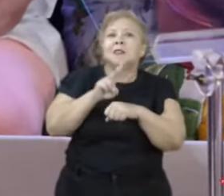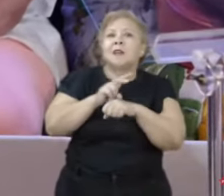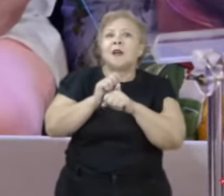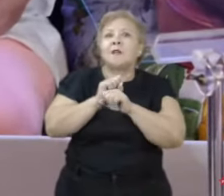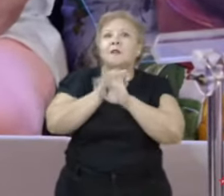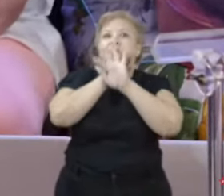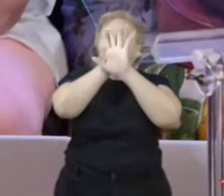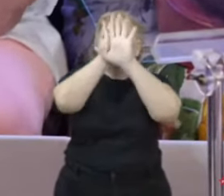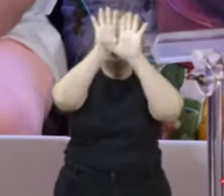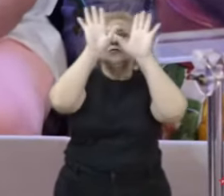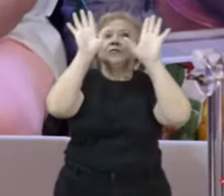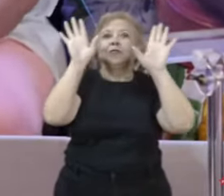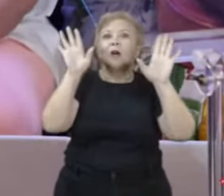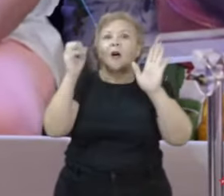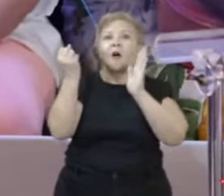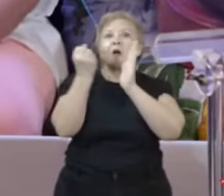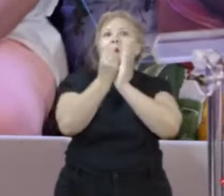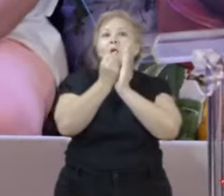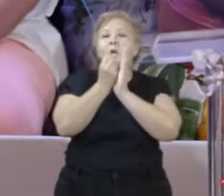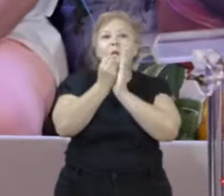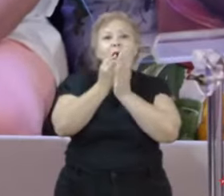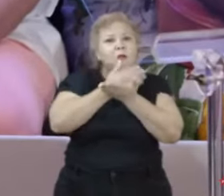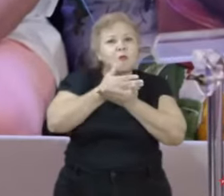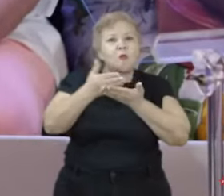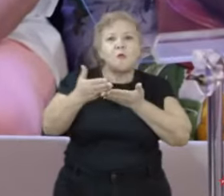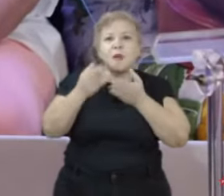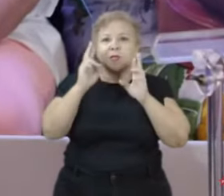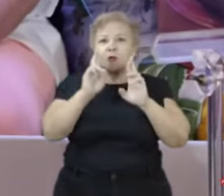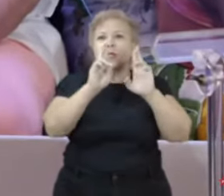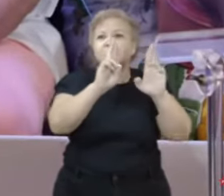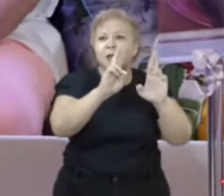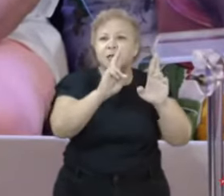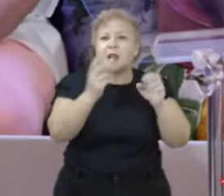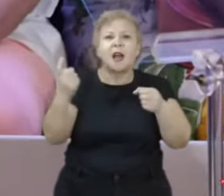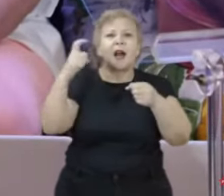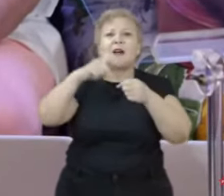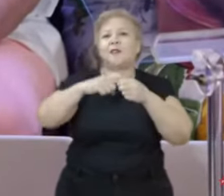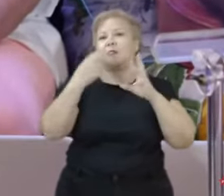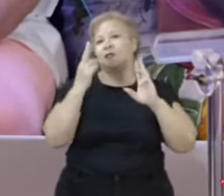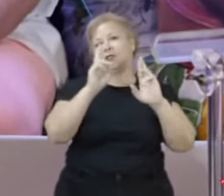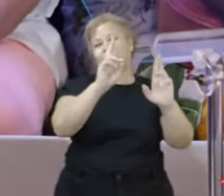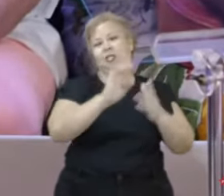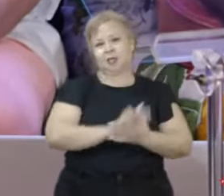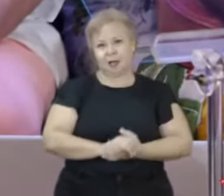o marco zero do respeito, a reserva da dignidade.